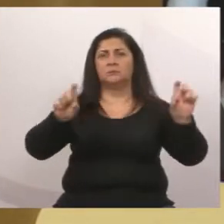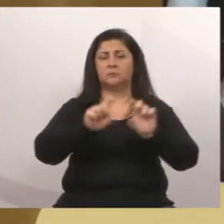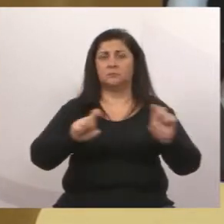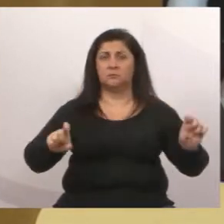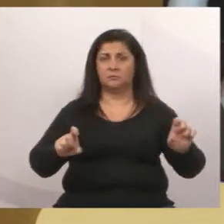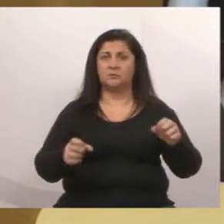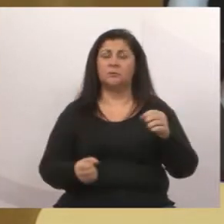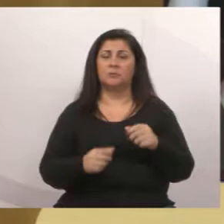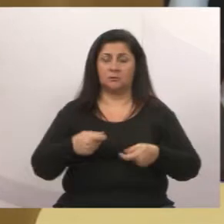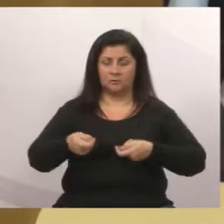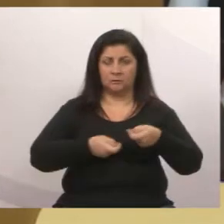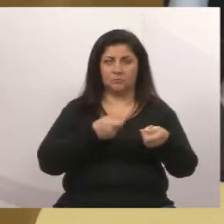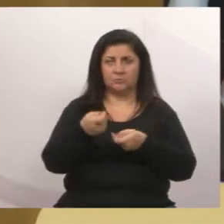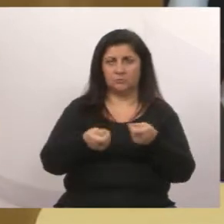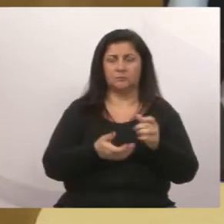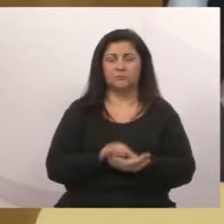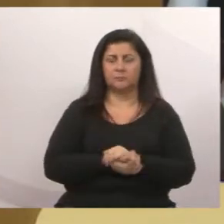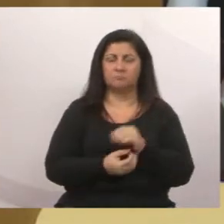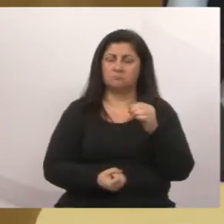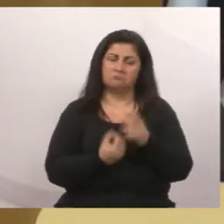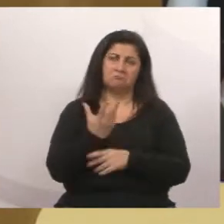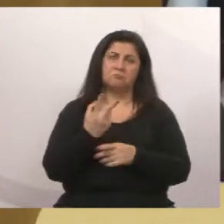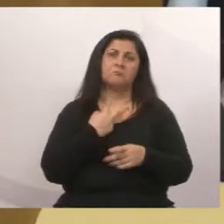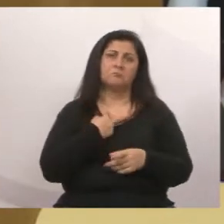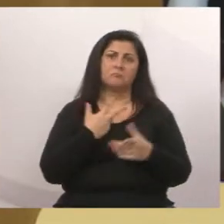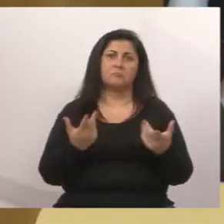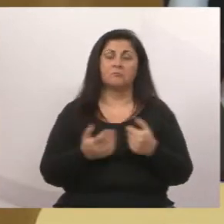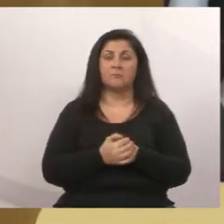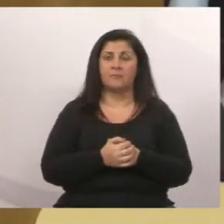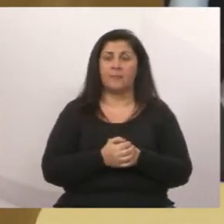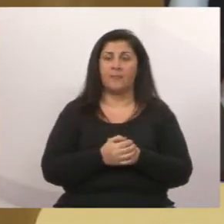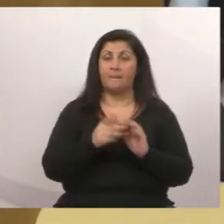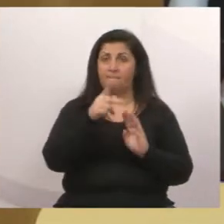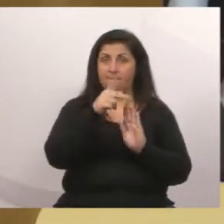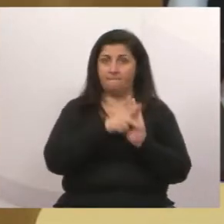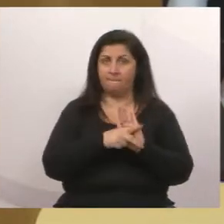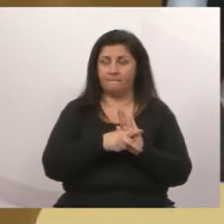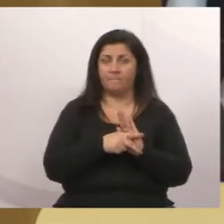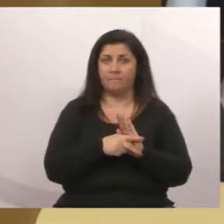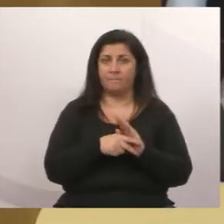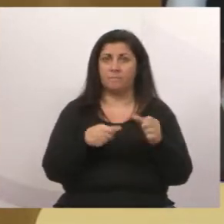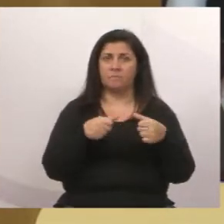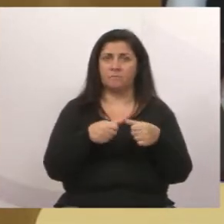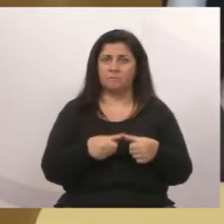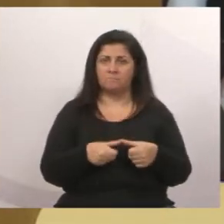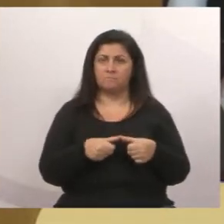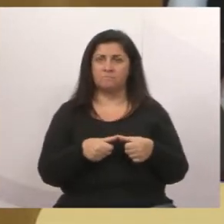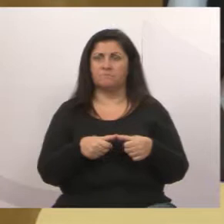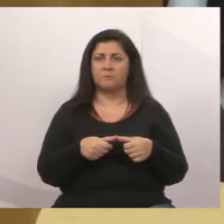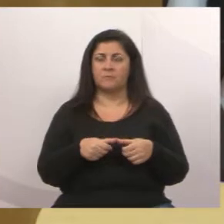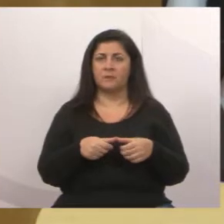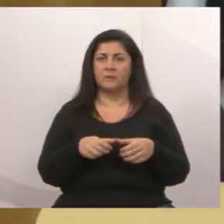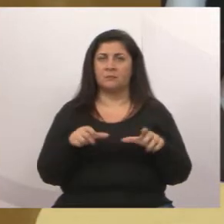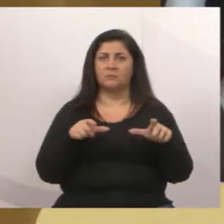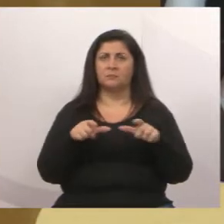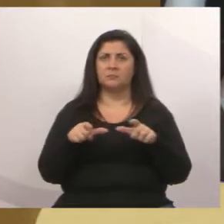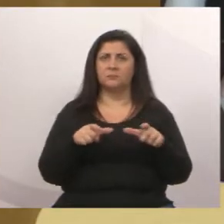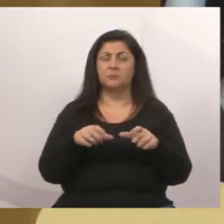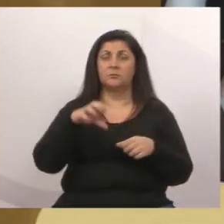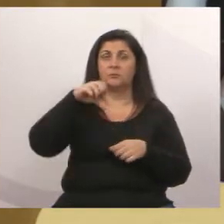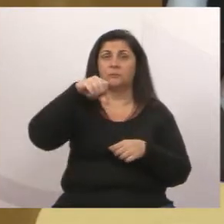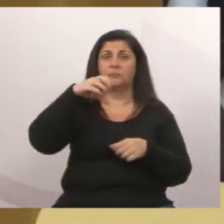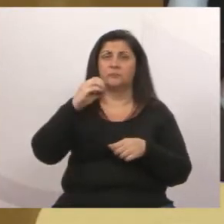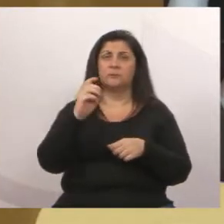com a criação do cargo. No projeto, mantivemos a Comissão de Controle Interno em atividade até 90 dias após